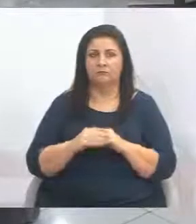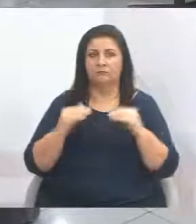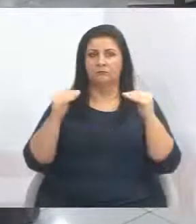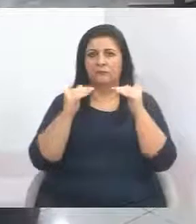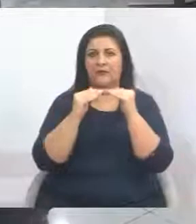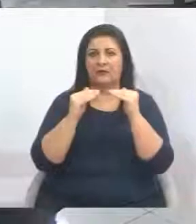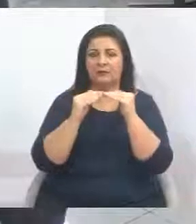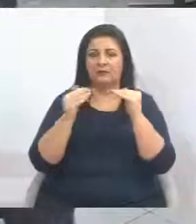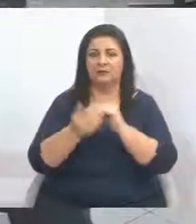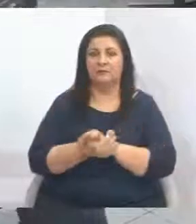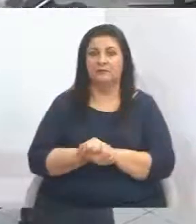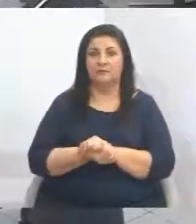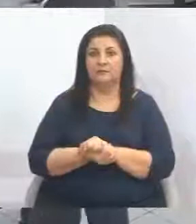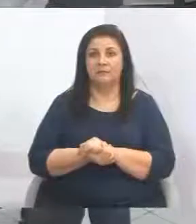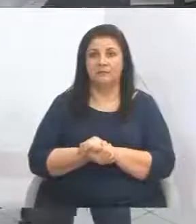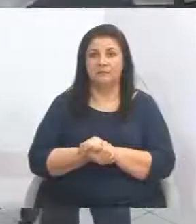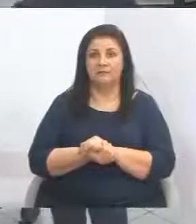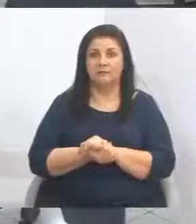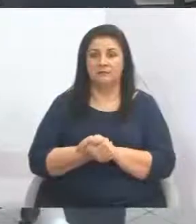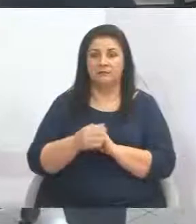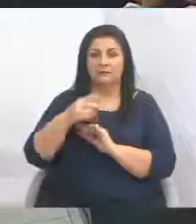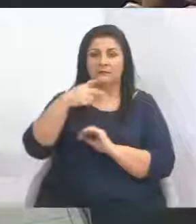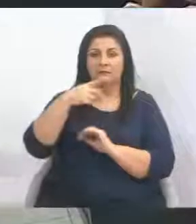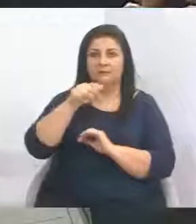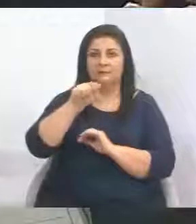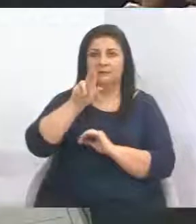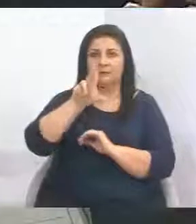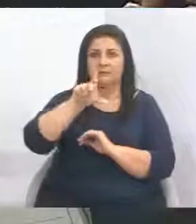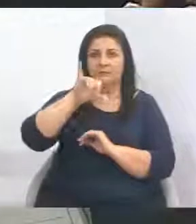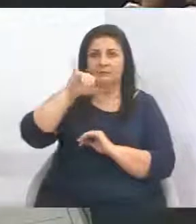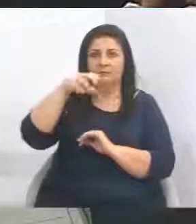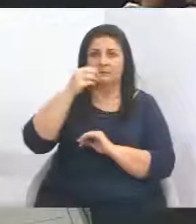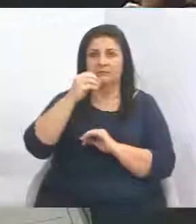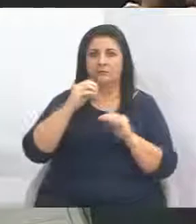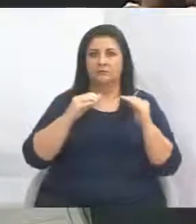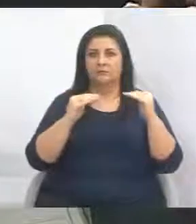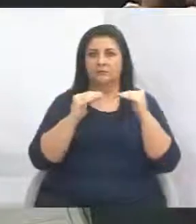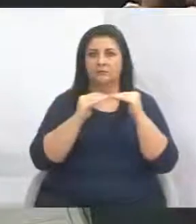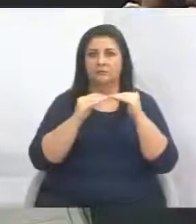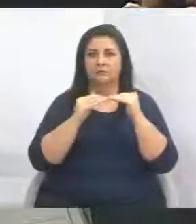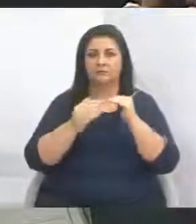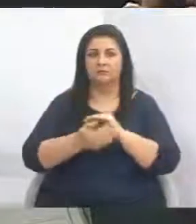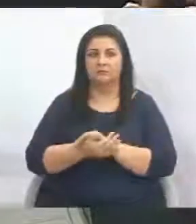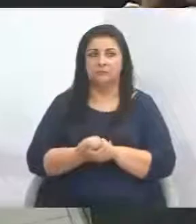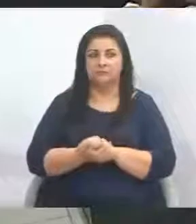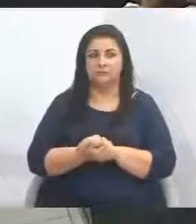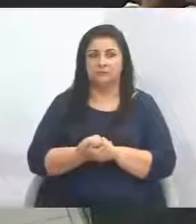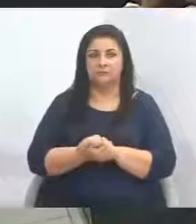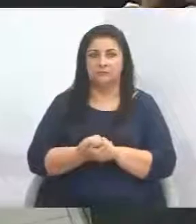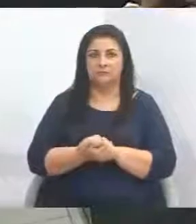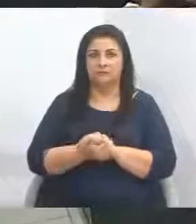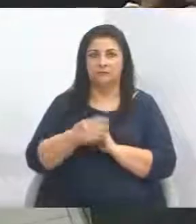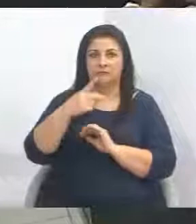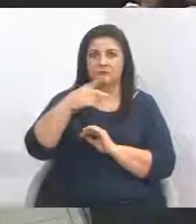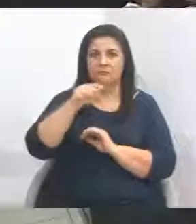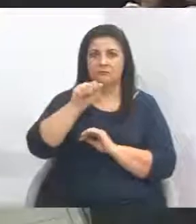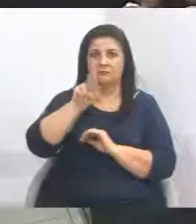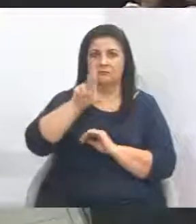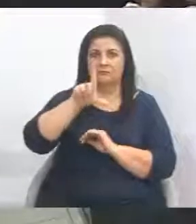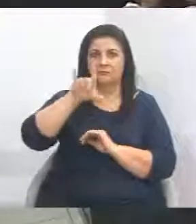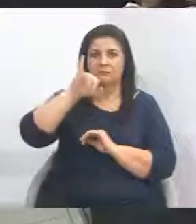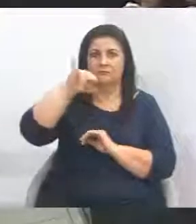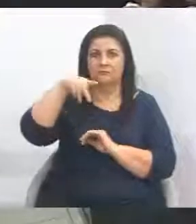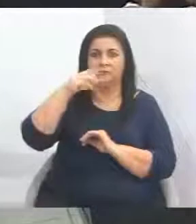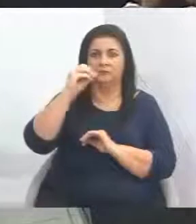Favorável. Como vota o vereador Paulinho do Esporte? Favorável. Como vota o vereador Paulinho dos